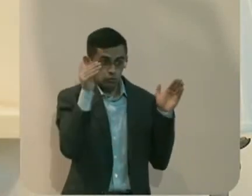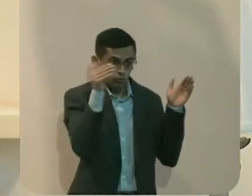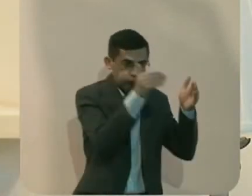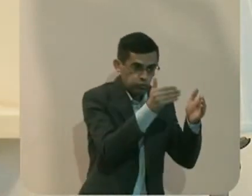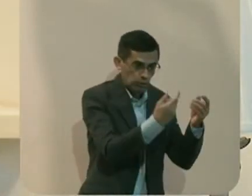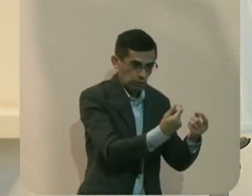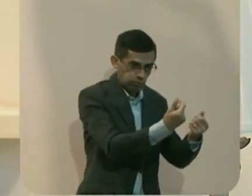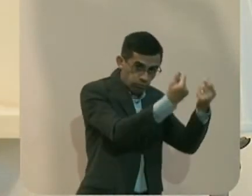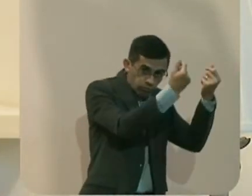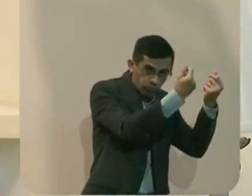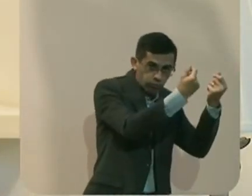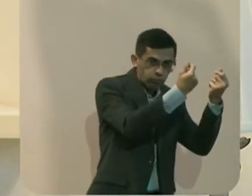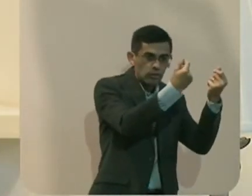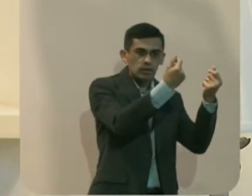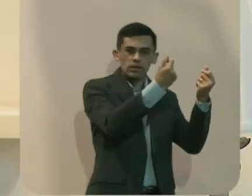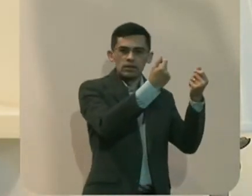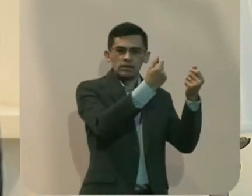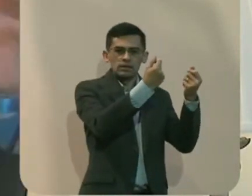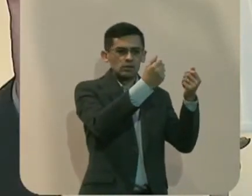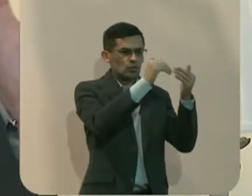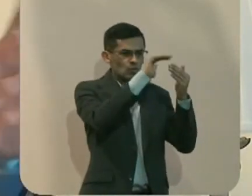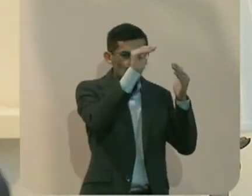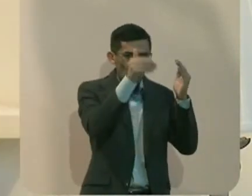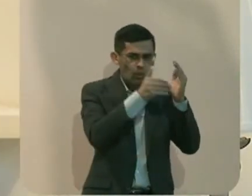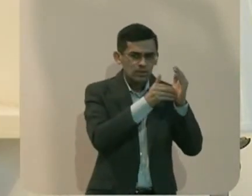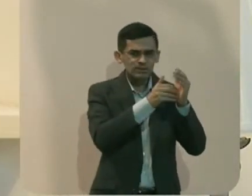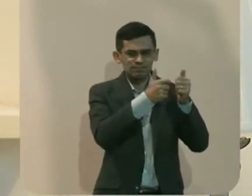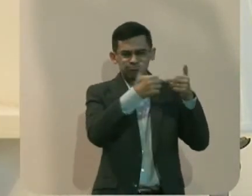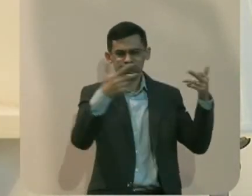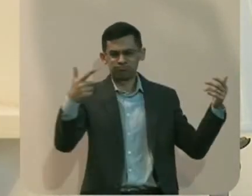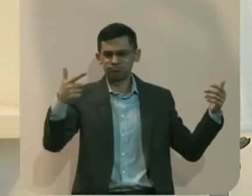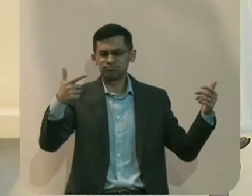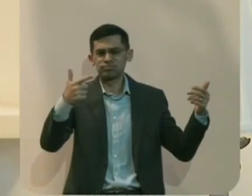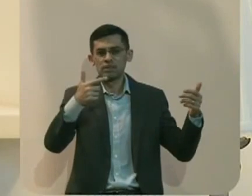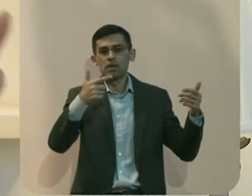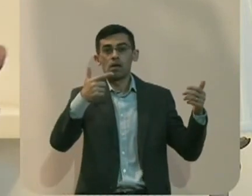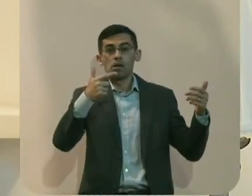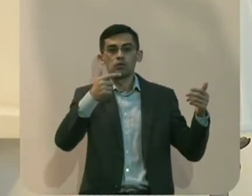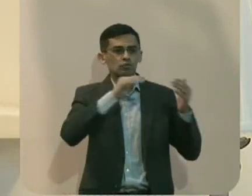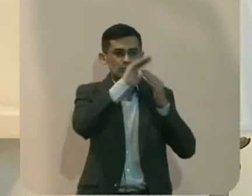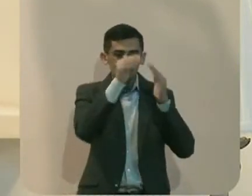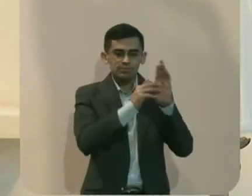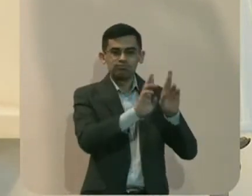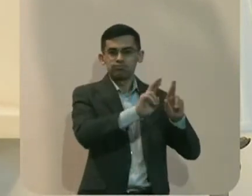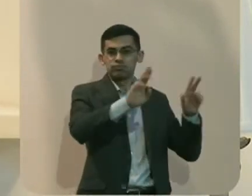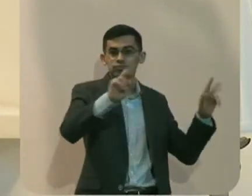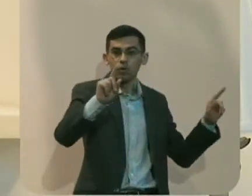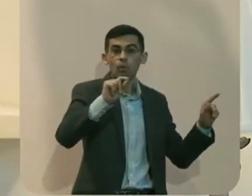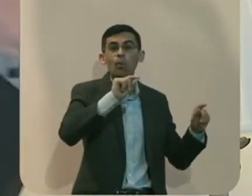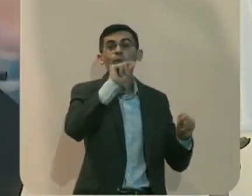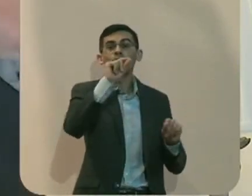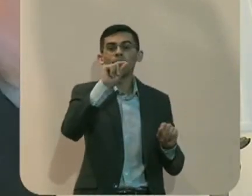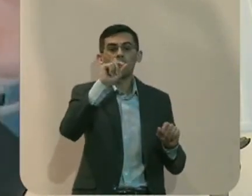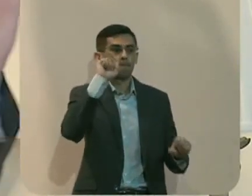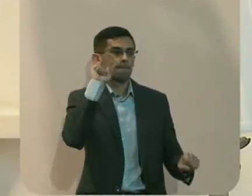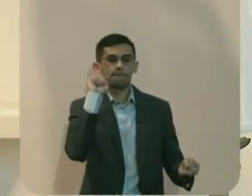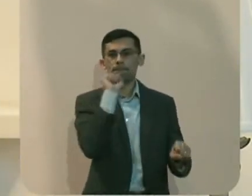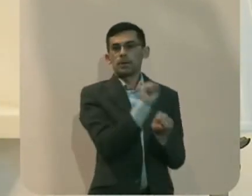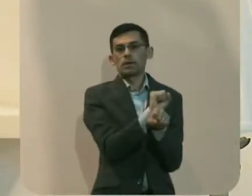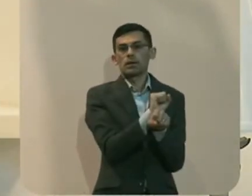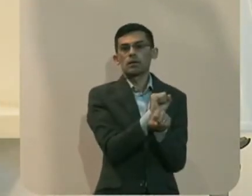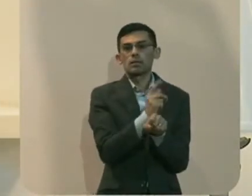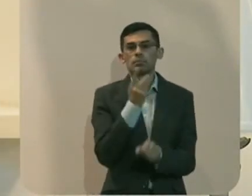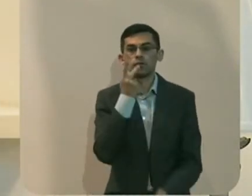de valores, no petróleo, em tantas coisas, de repente tivesse que parar